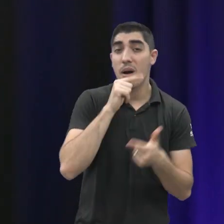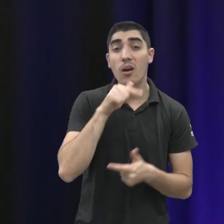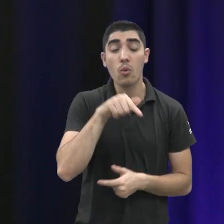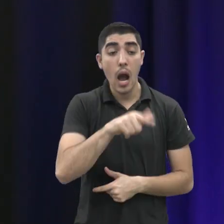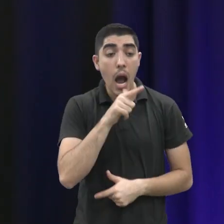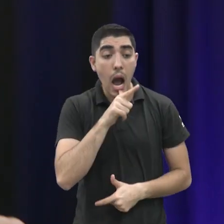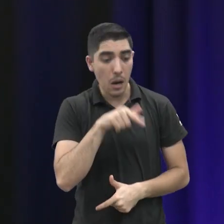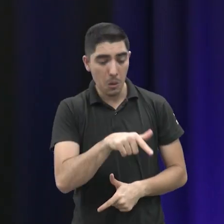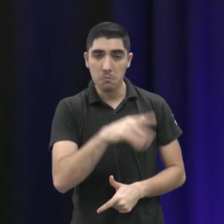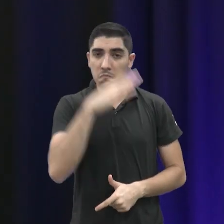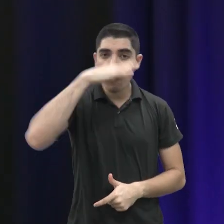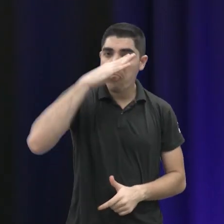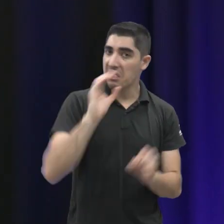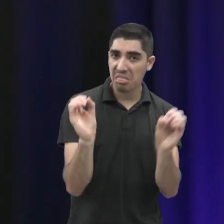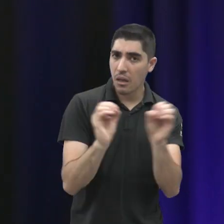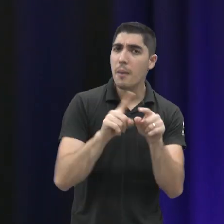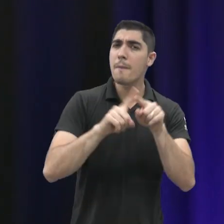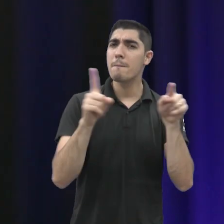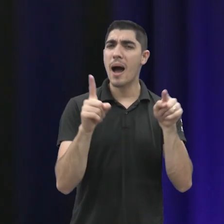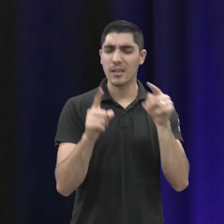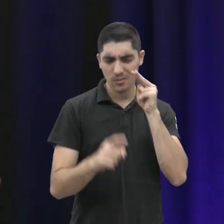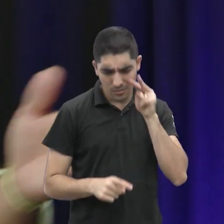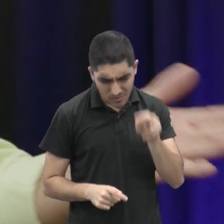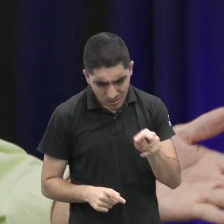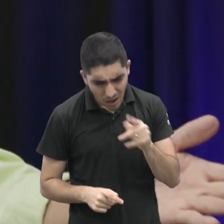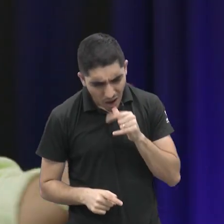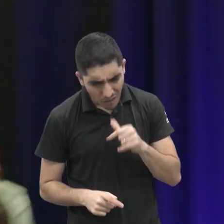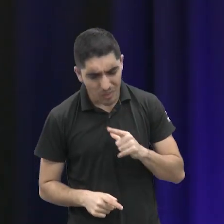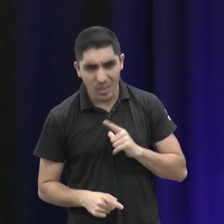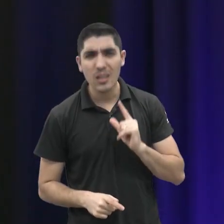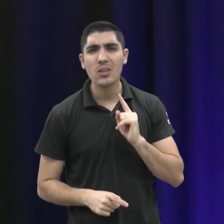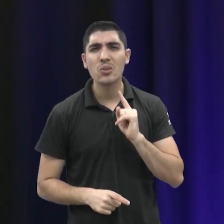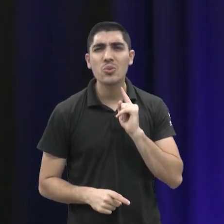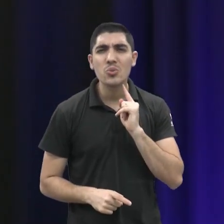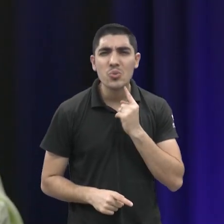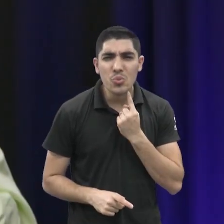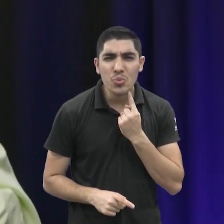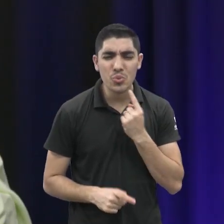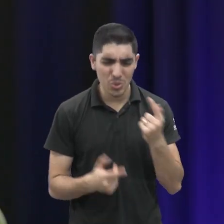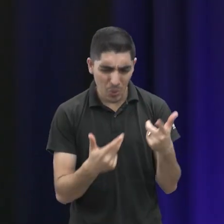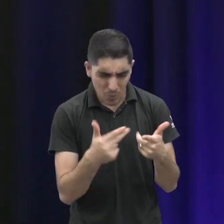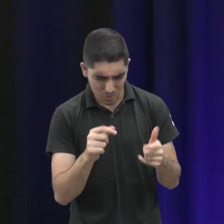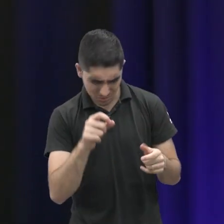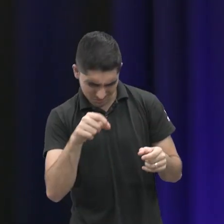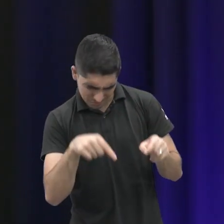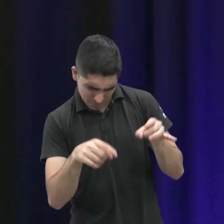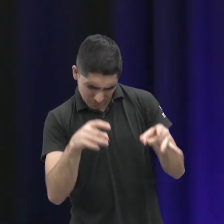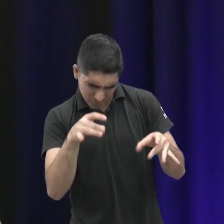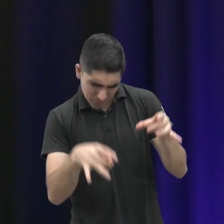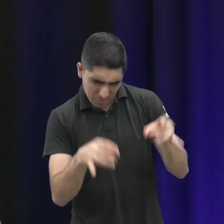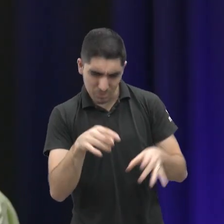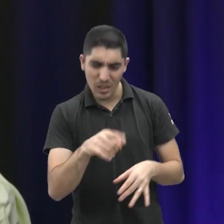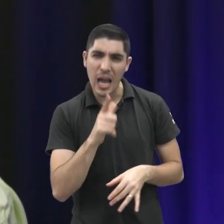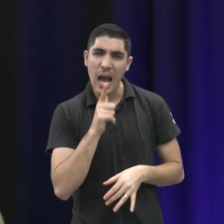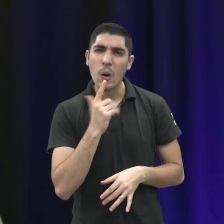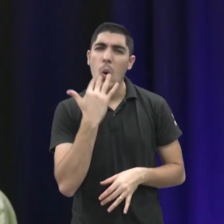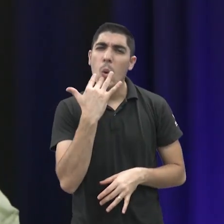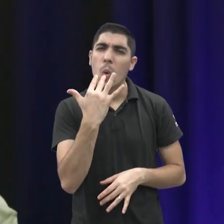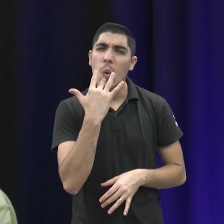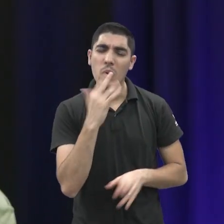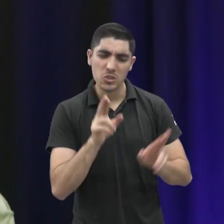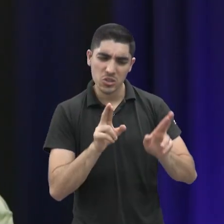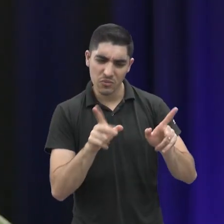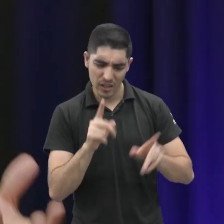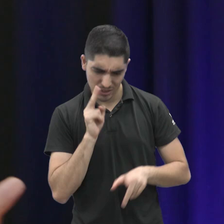tempo a gente teve problemas com a água, que ela chegava sem odor, mas chegava com muito material particulado, com